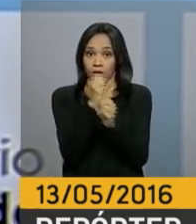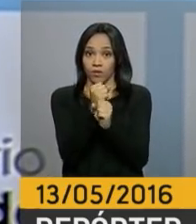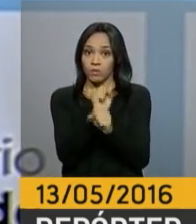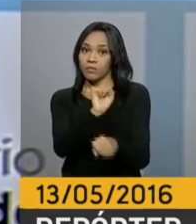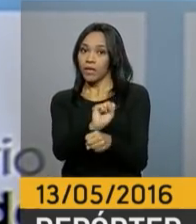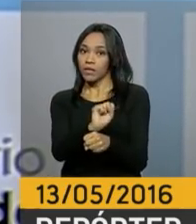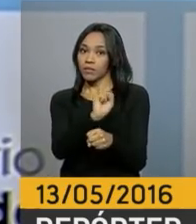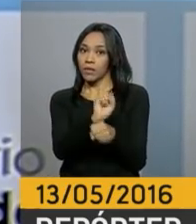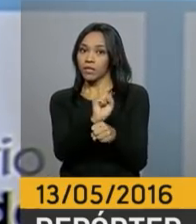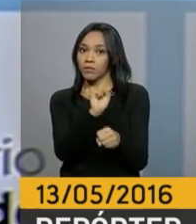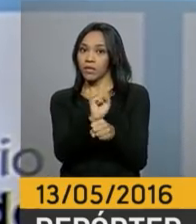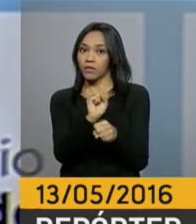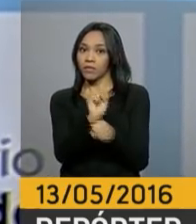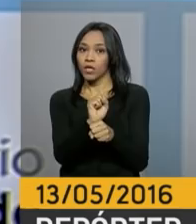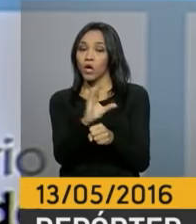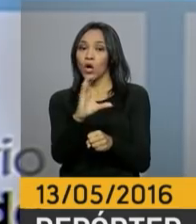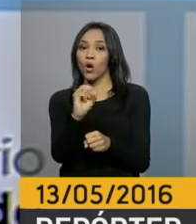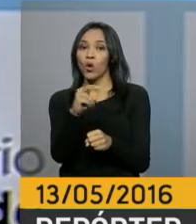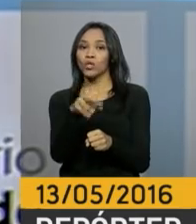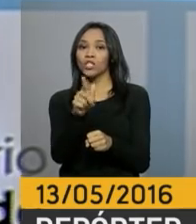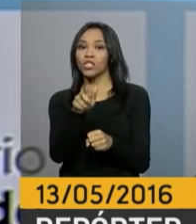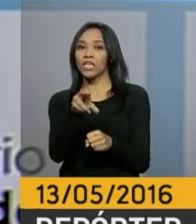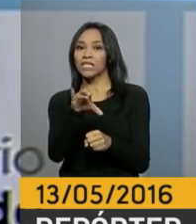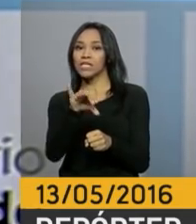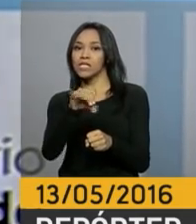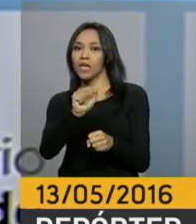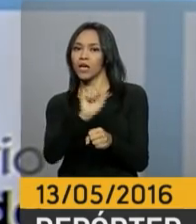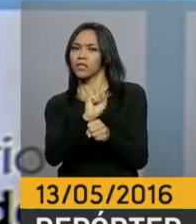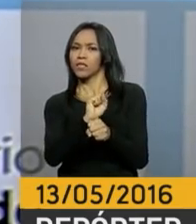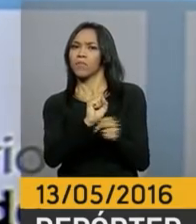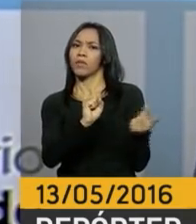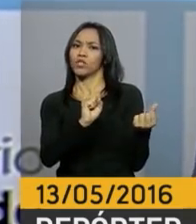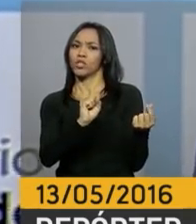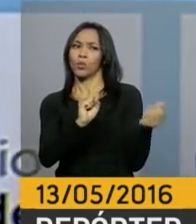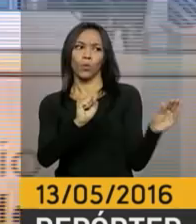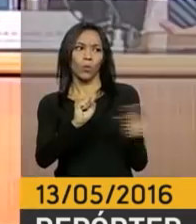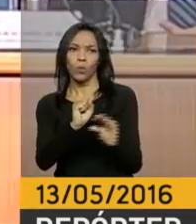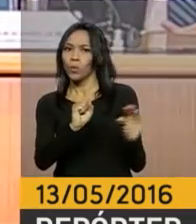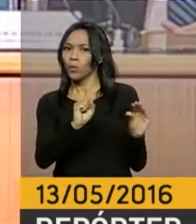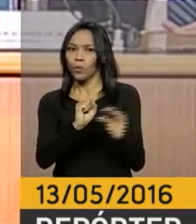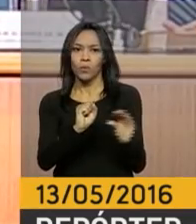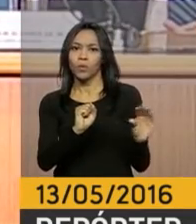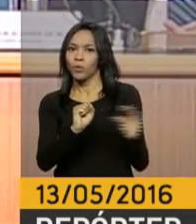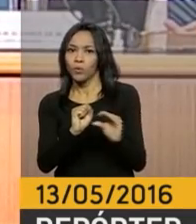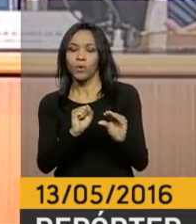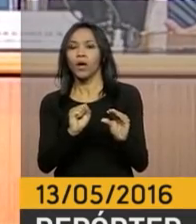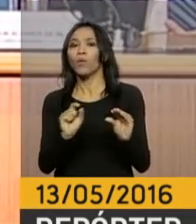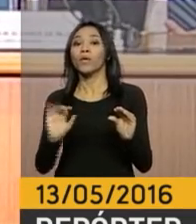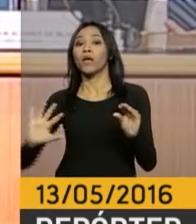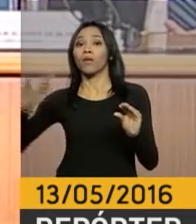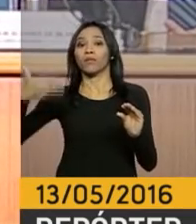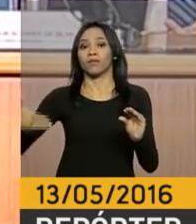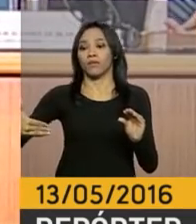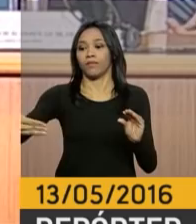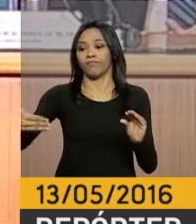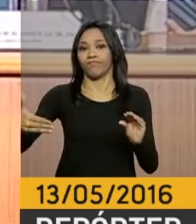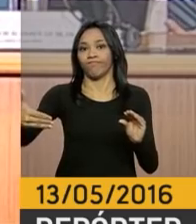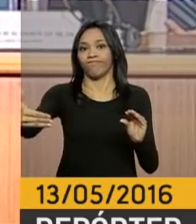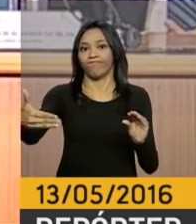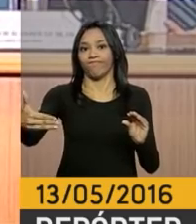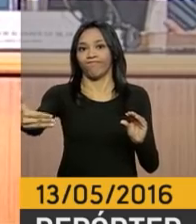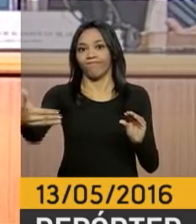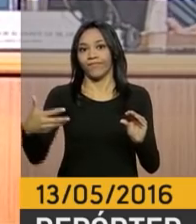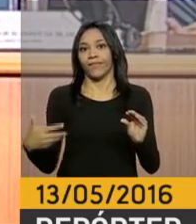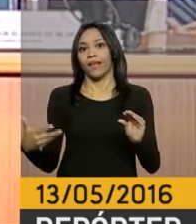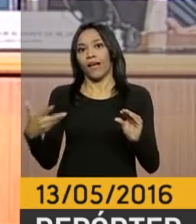receita vem mesmo quando vem ele libera só que como há muitos anos ela não vem né então o que que tá acontecendo a gente fica com a